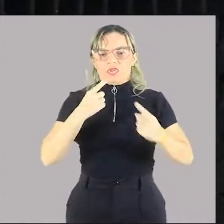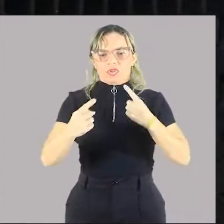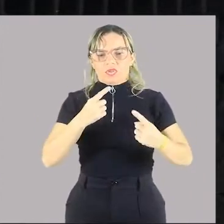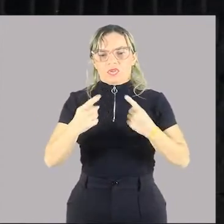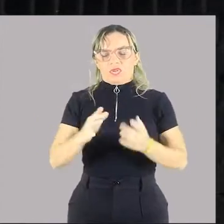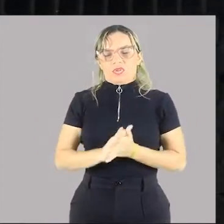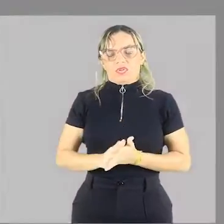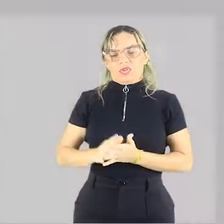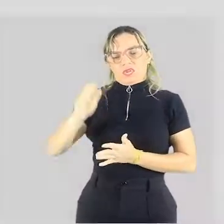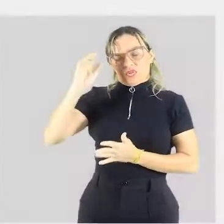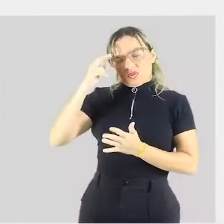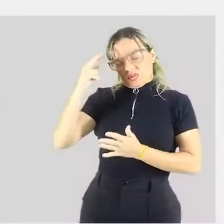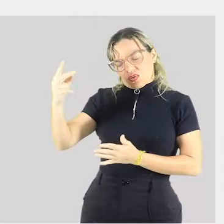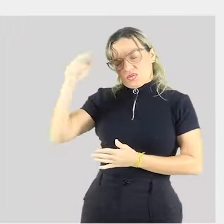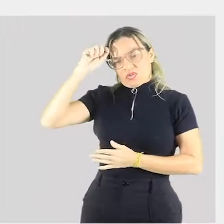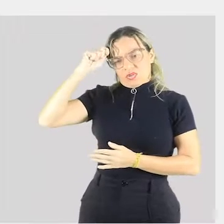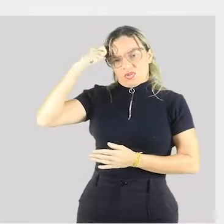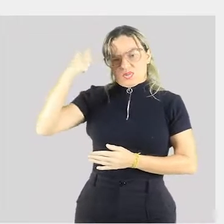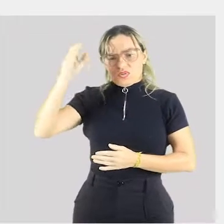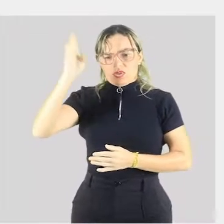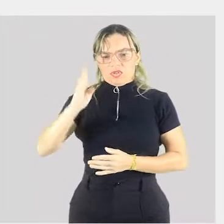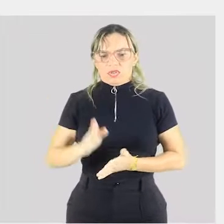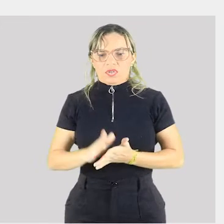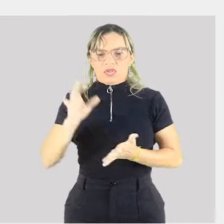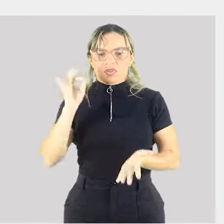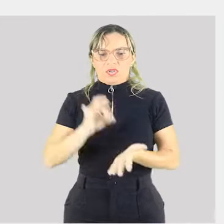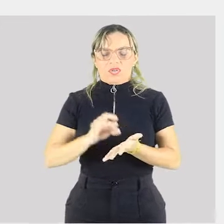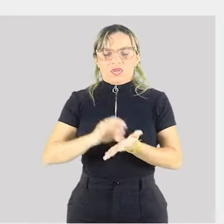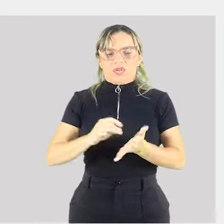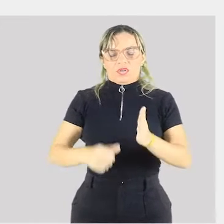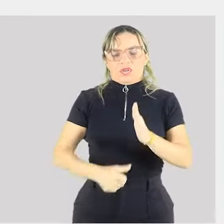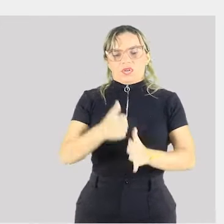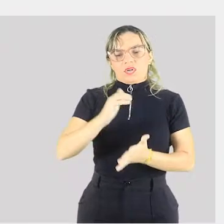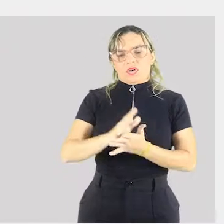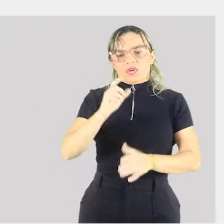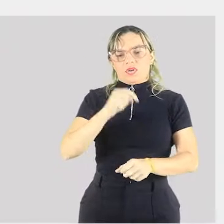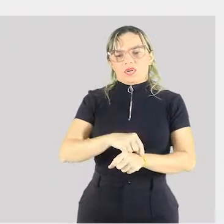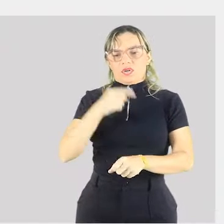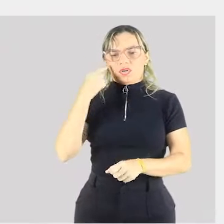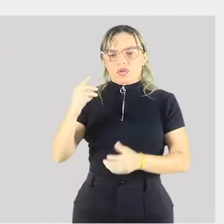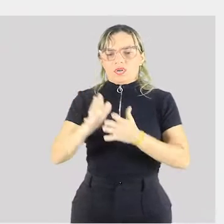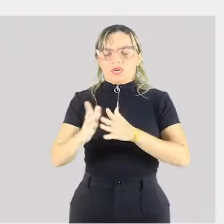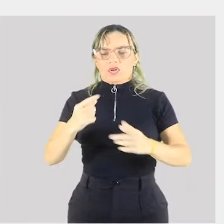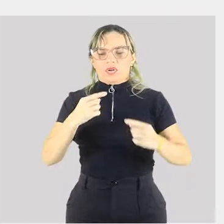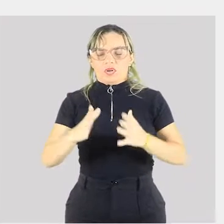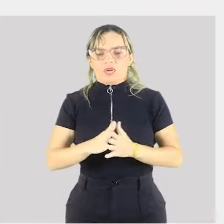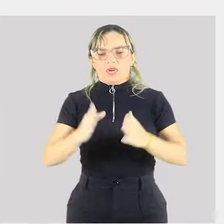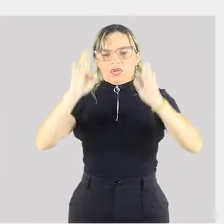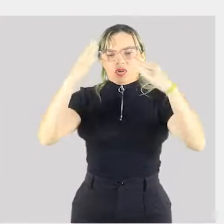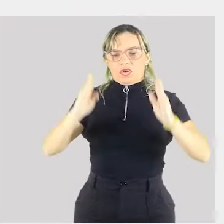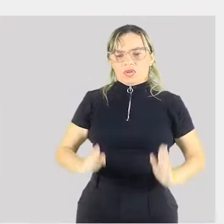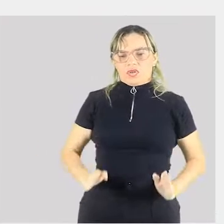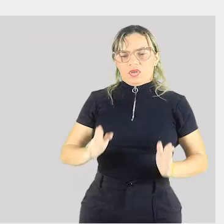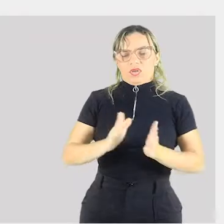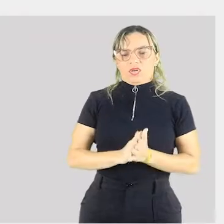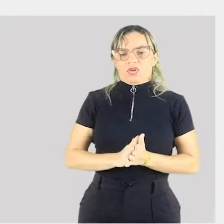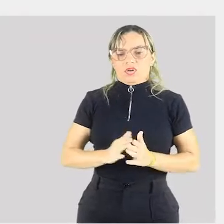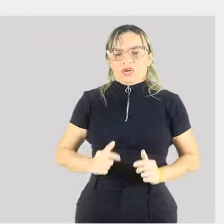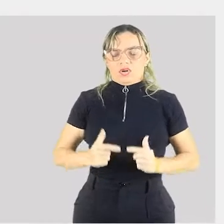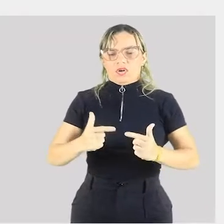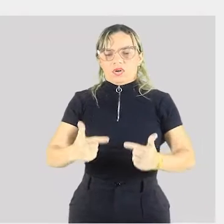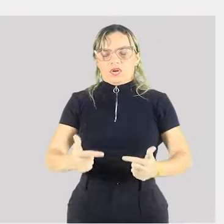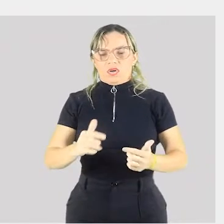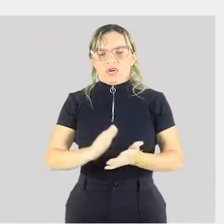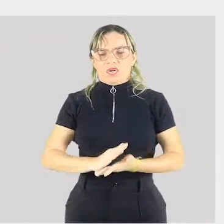Brasil. Observe que, na verdade, no primeiro momento, né, nós vamos discutir as lutas antirracistas,